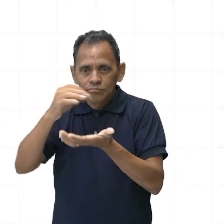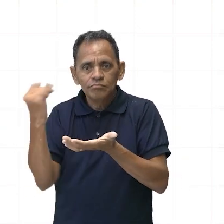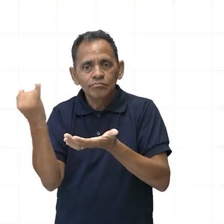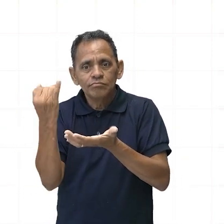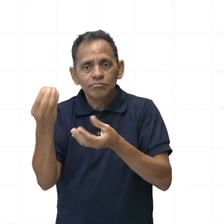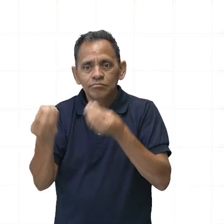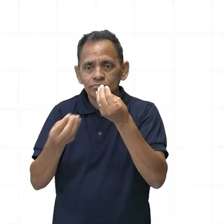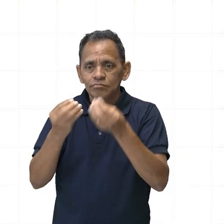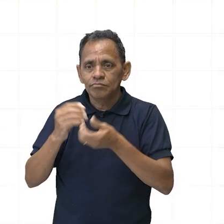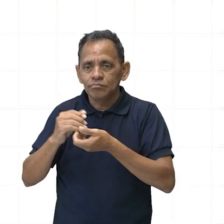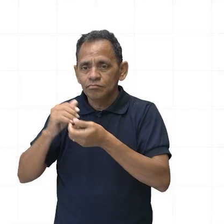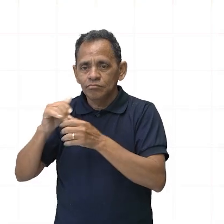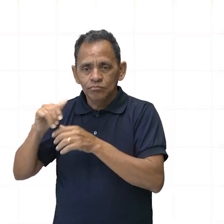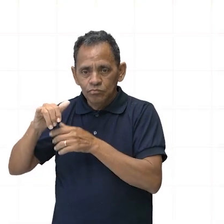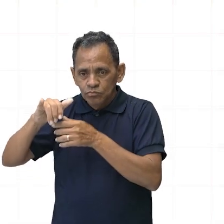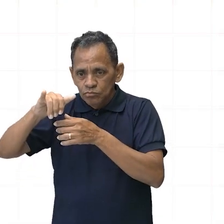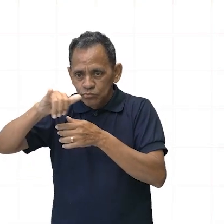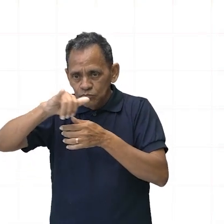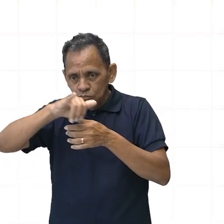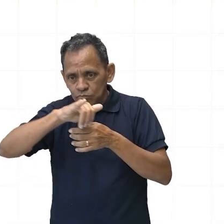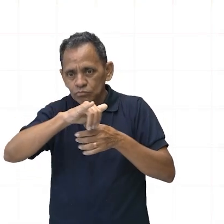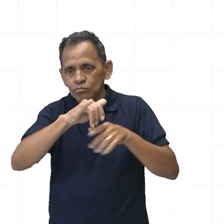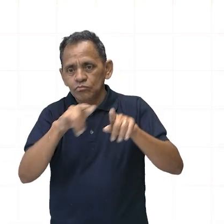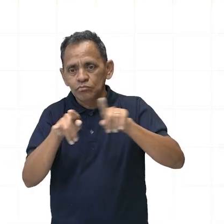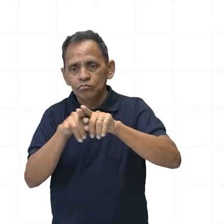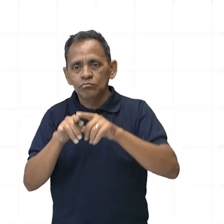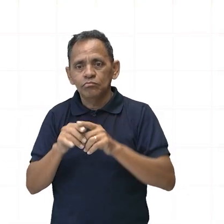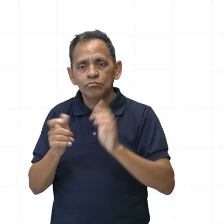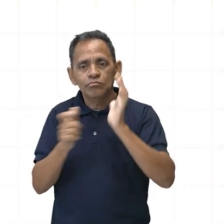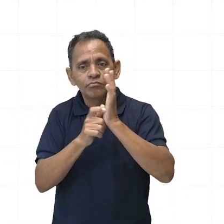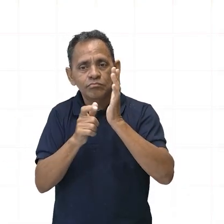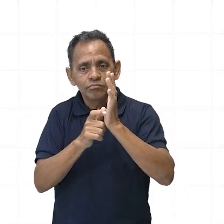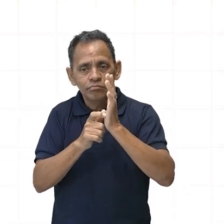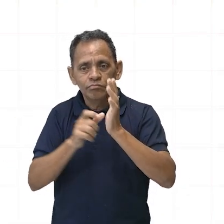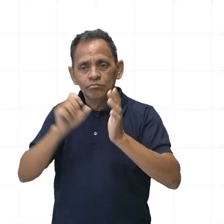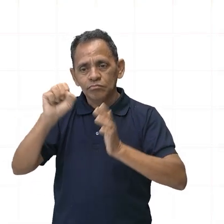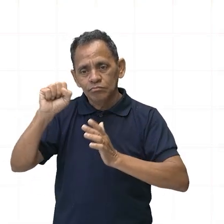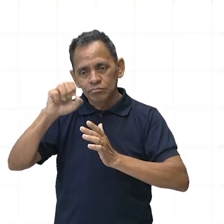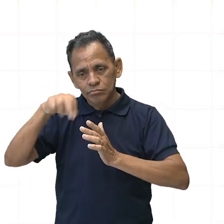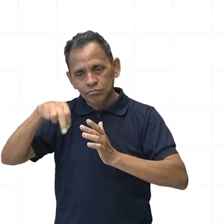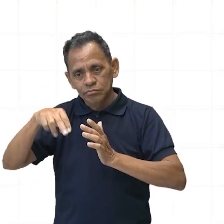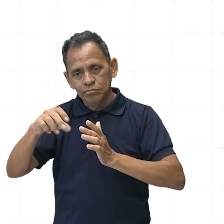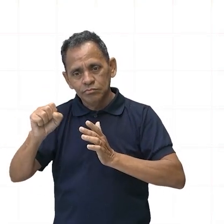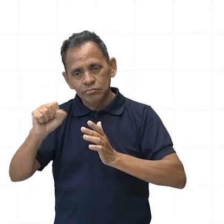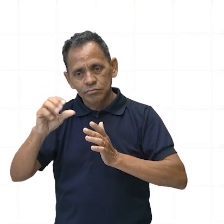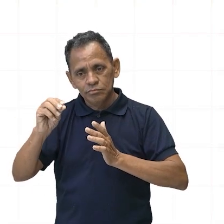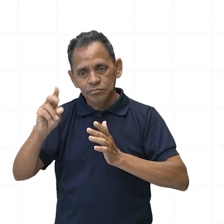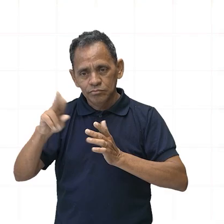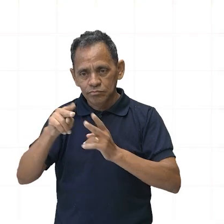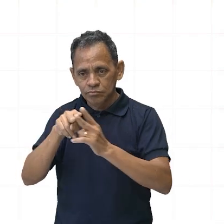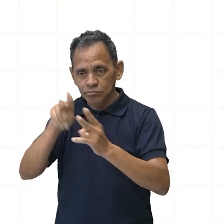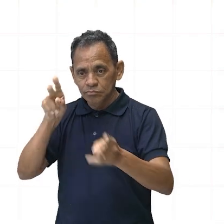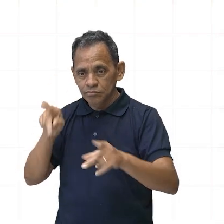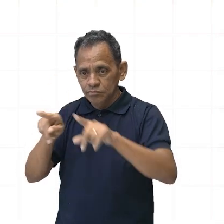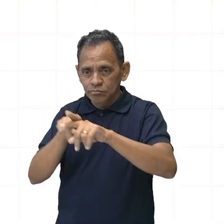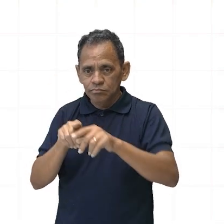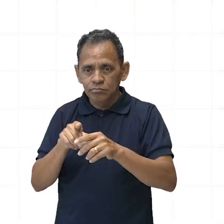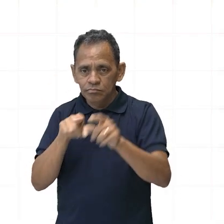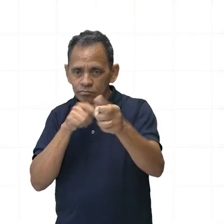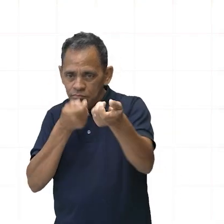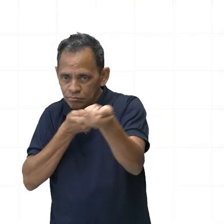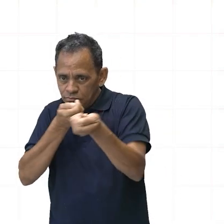de drones, dos sensores remotos, para o quê? Para monitorar e também gerenciar